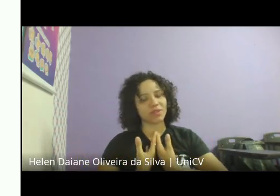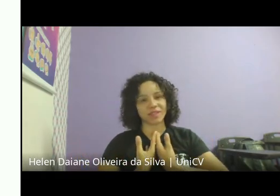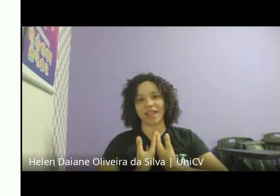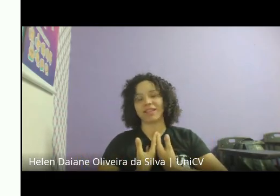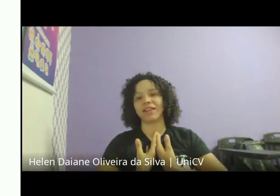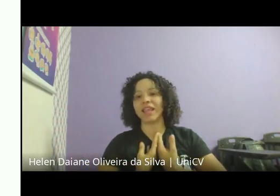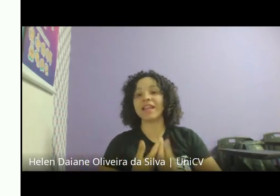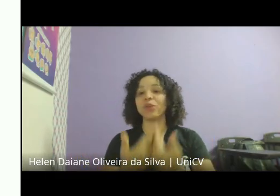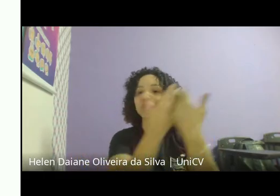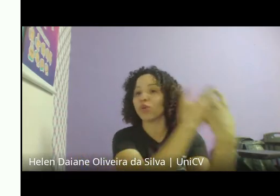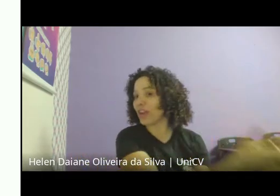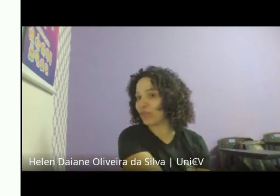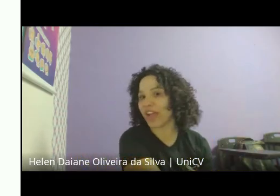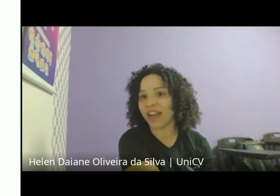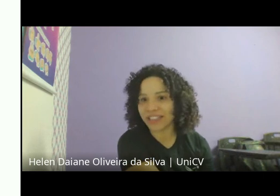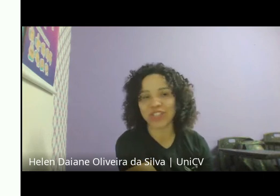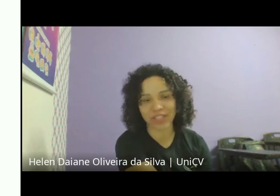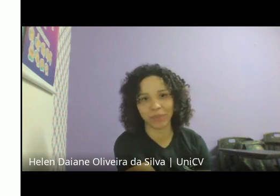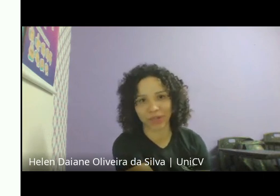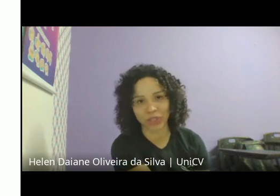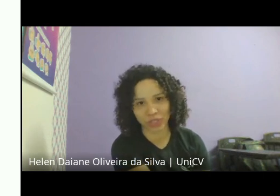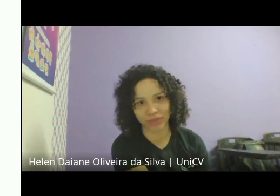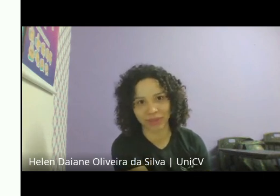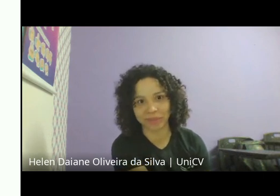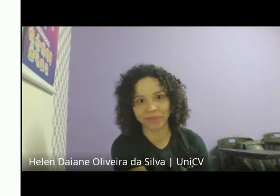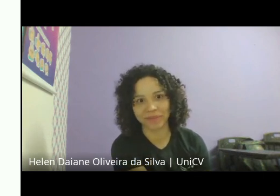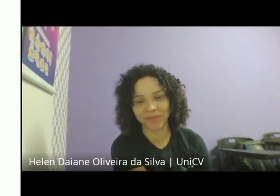temos deficiência. E nem o som que ele ouvia antes de ter a perda